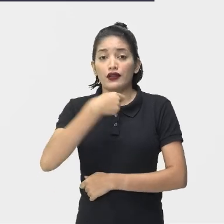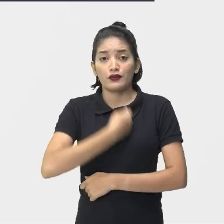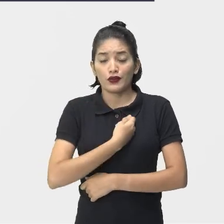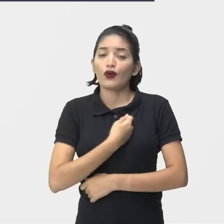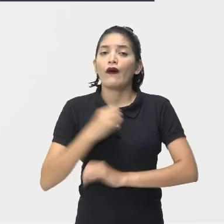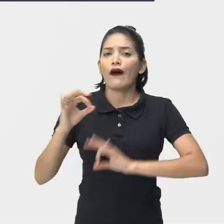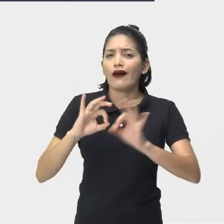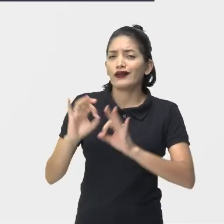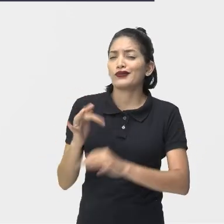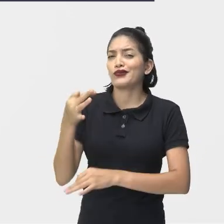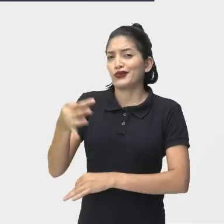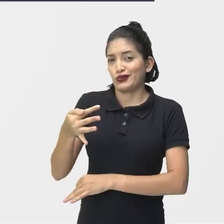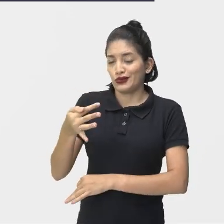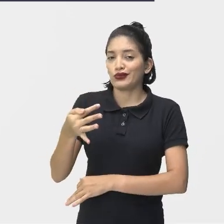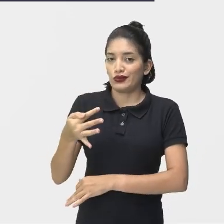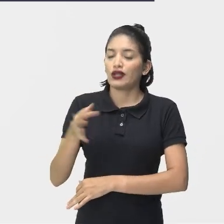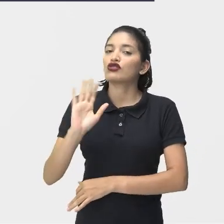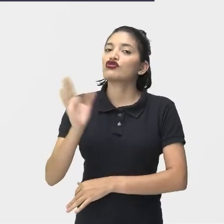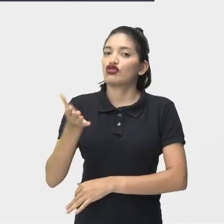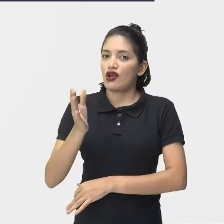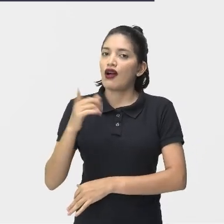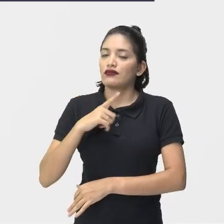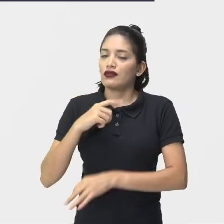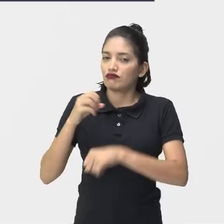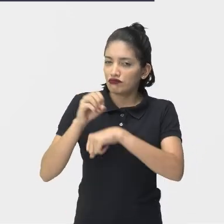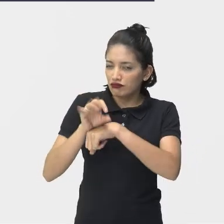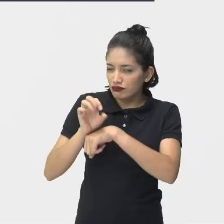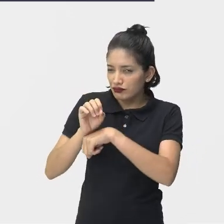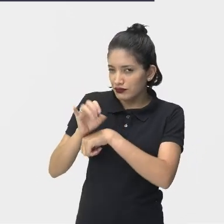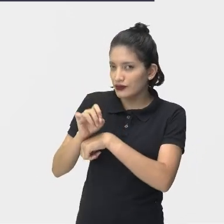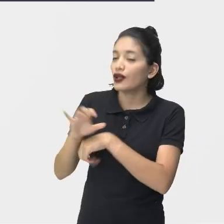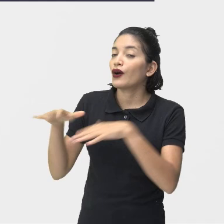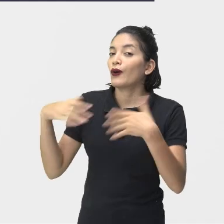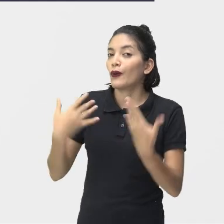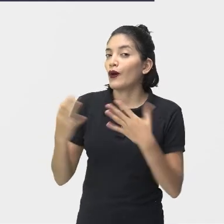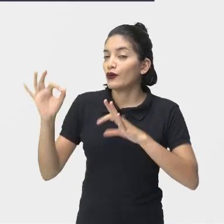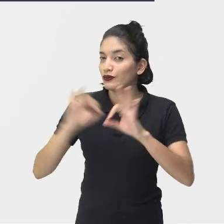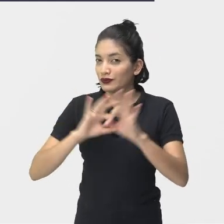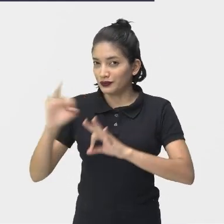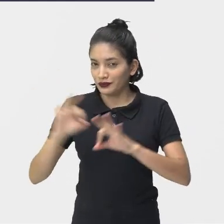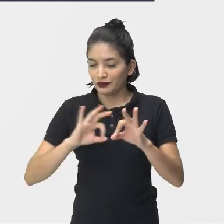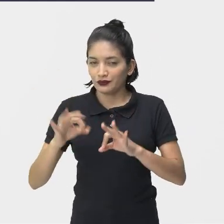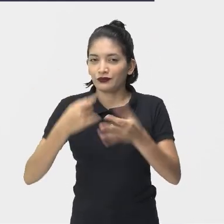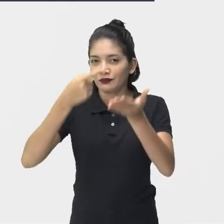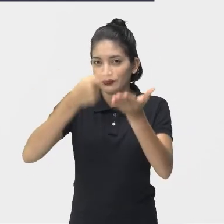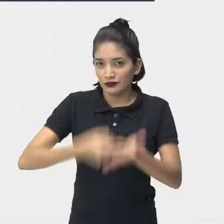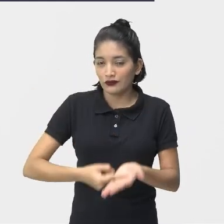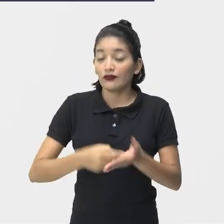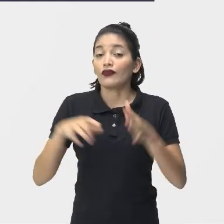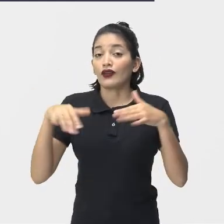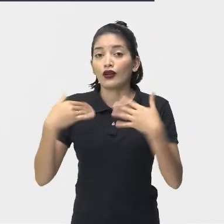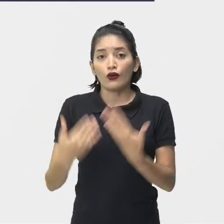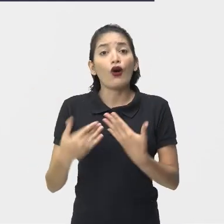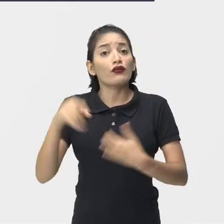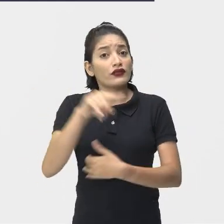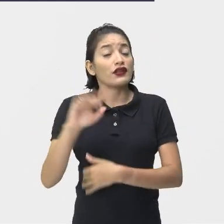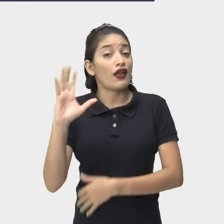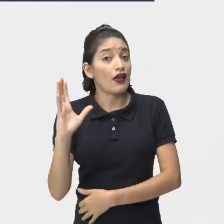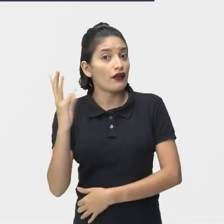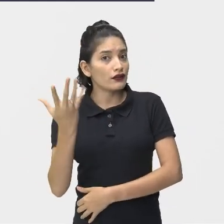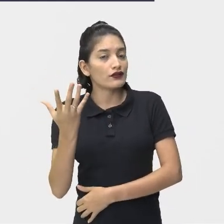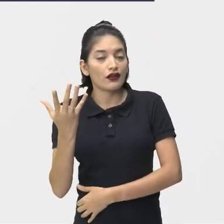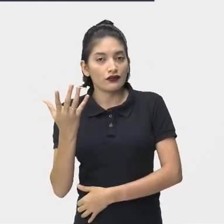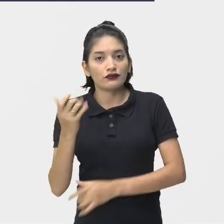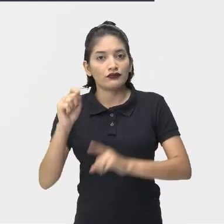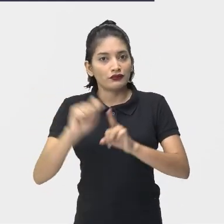Olha só, já dei aqui qual para quando são esses planos, né? Quando é que você pretende realizar? No mês